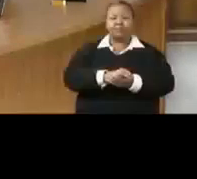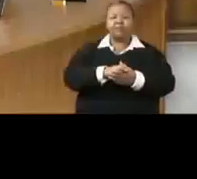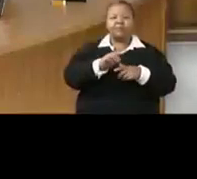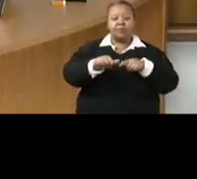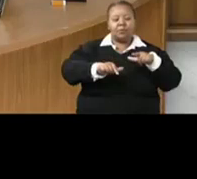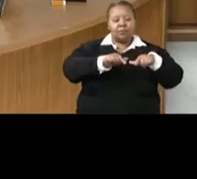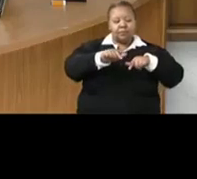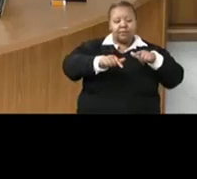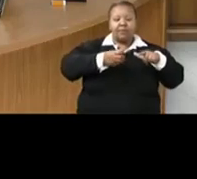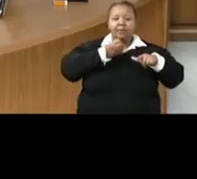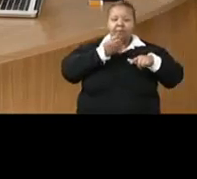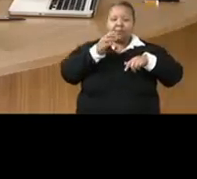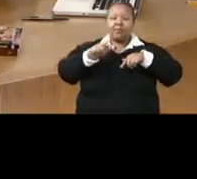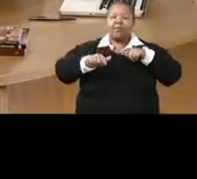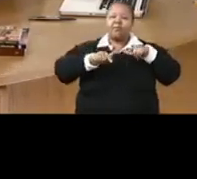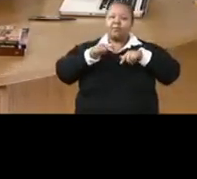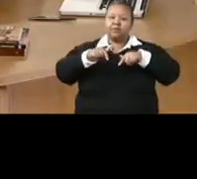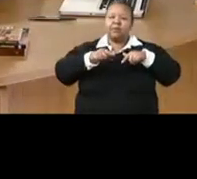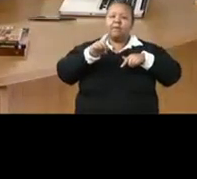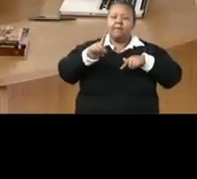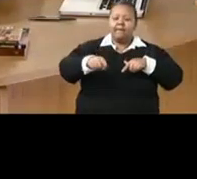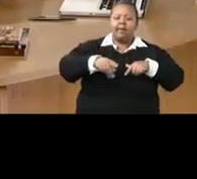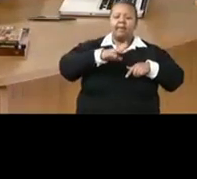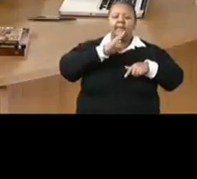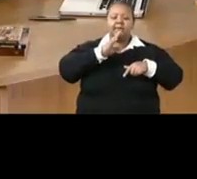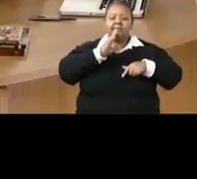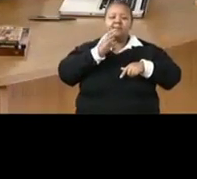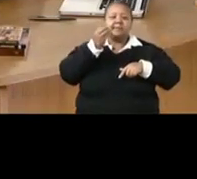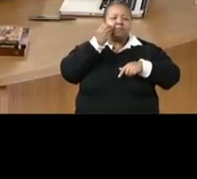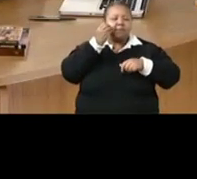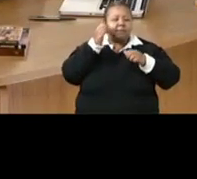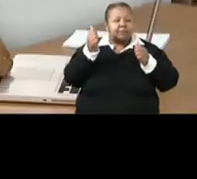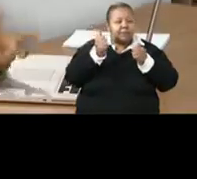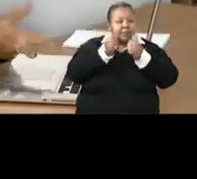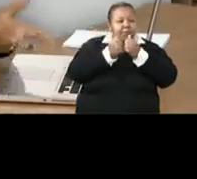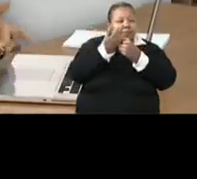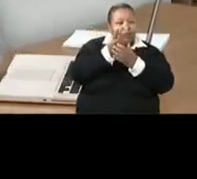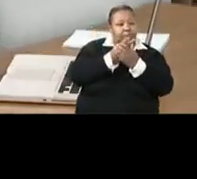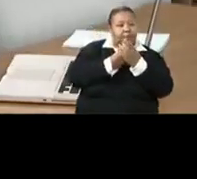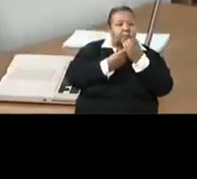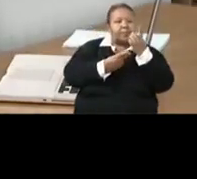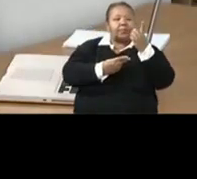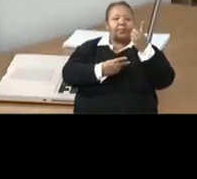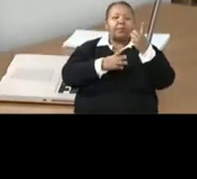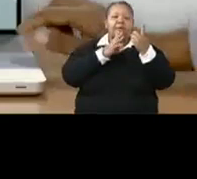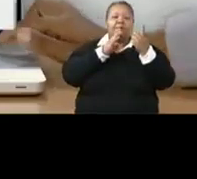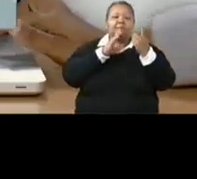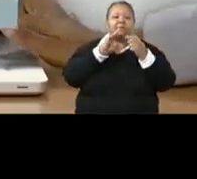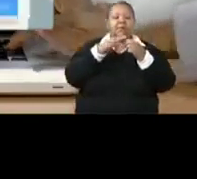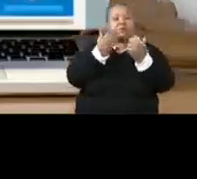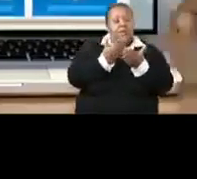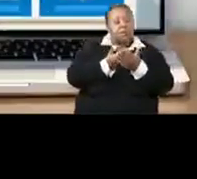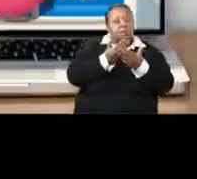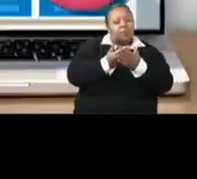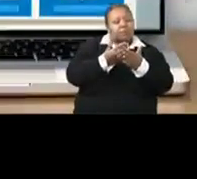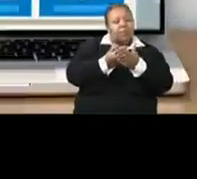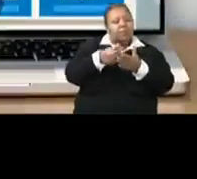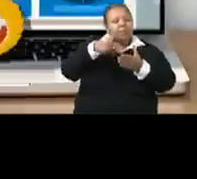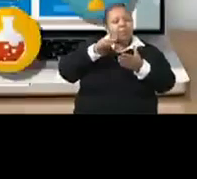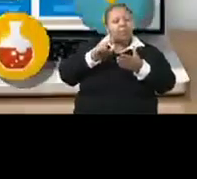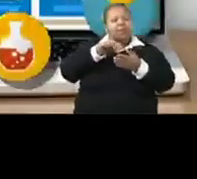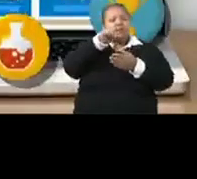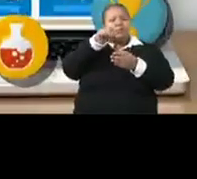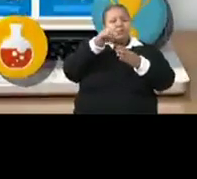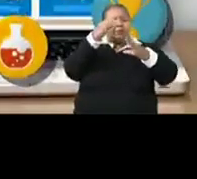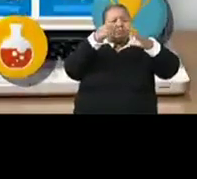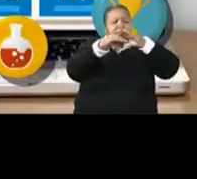O trabalho de um bom profissional é a soma de conhecimento e experiência. O conhecimento você obtém estudando a pré-aula, tirando